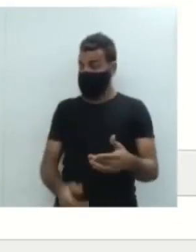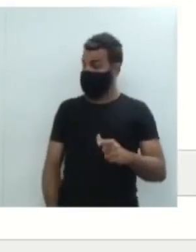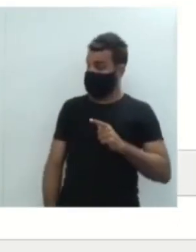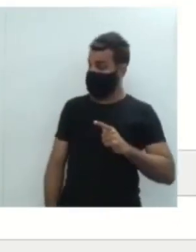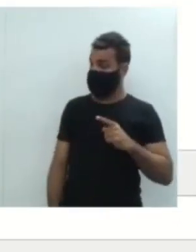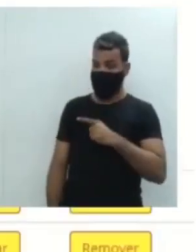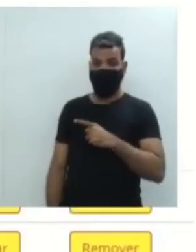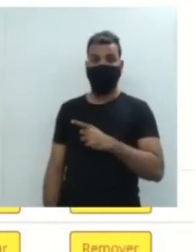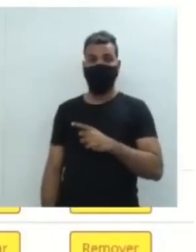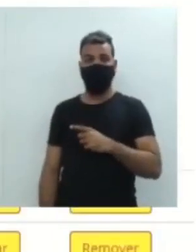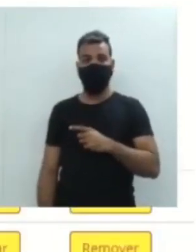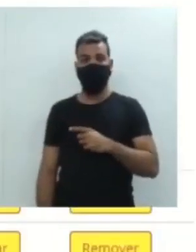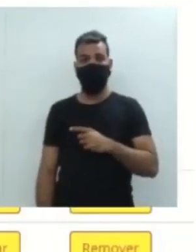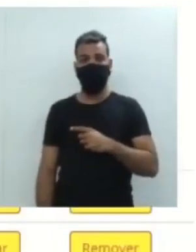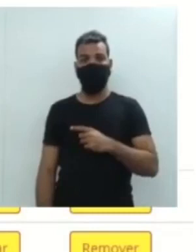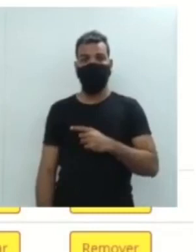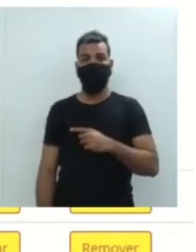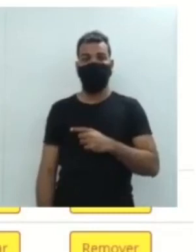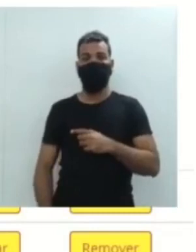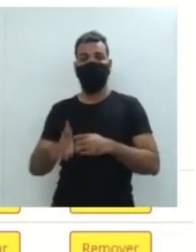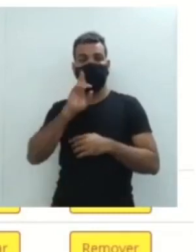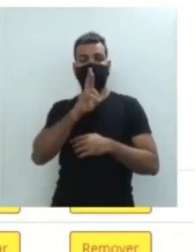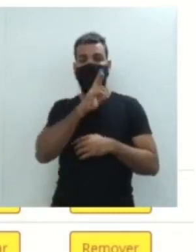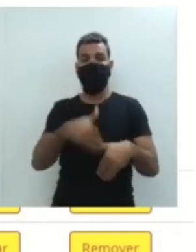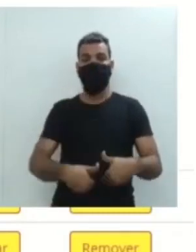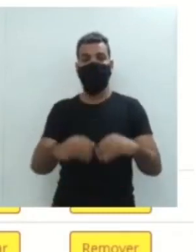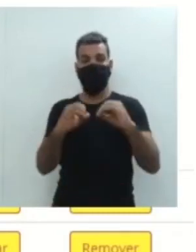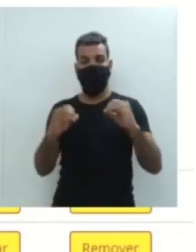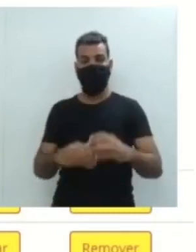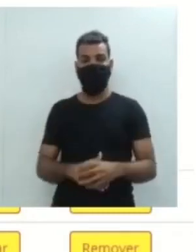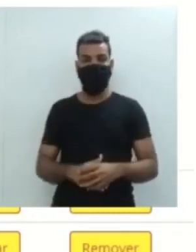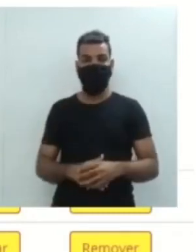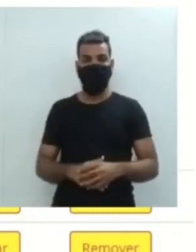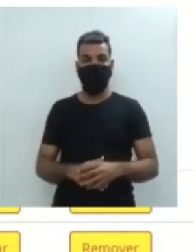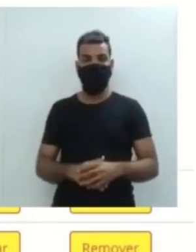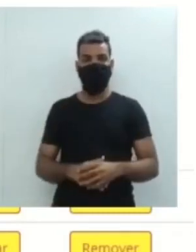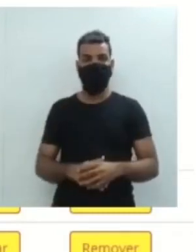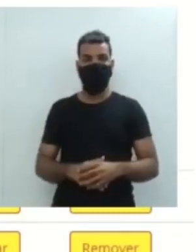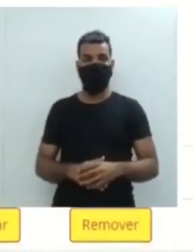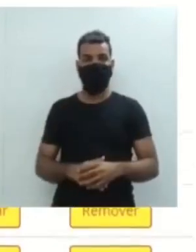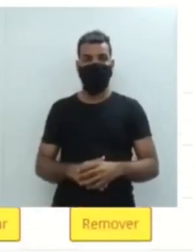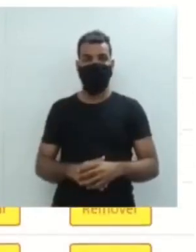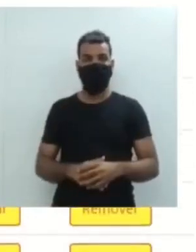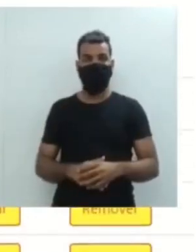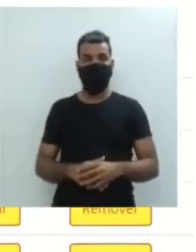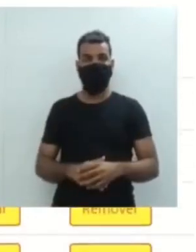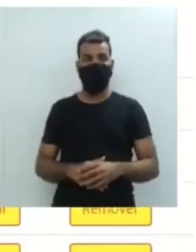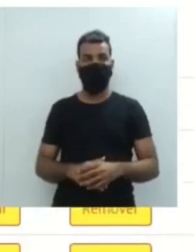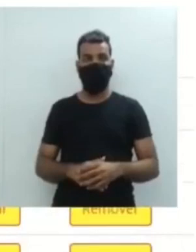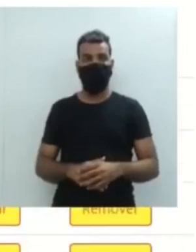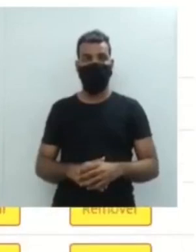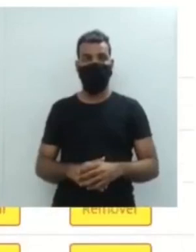a nossa aplicação do restaurante Fome Zero Aonde nós vamos ter aqui por exemplo vamos